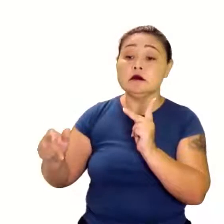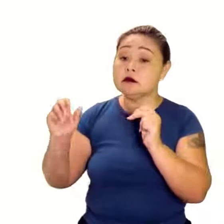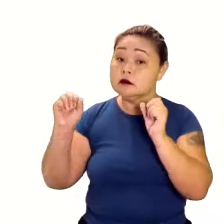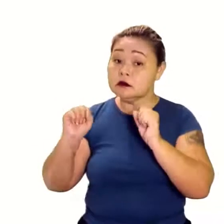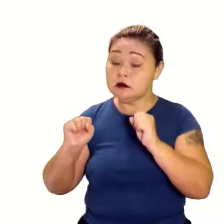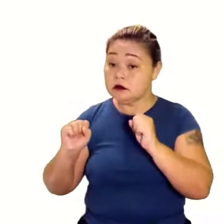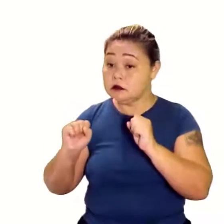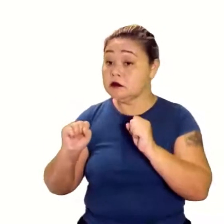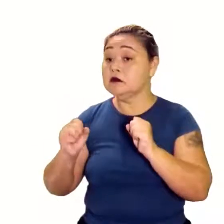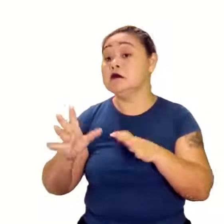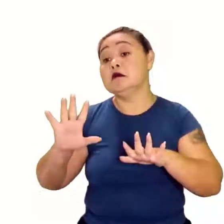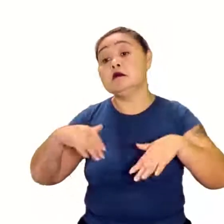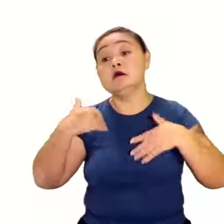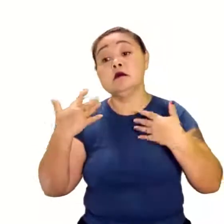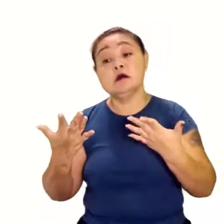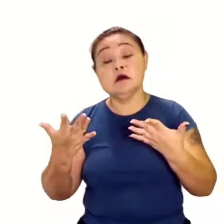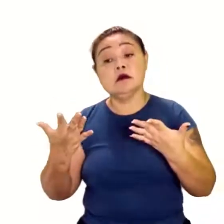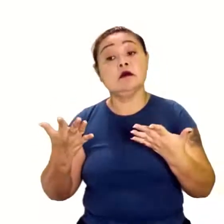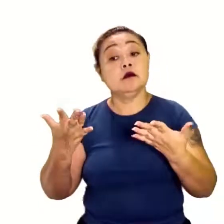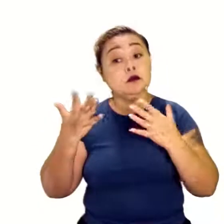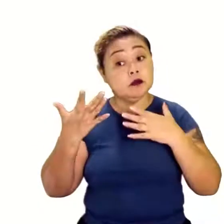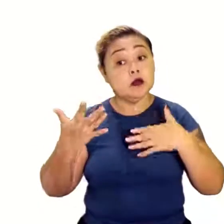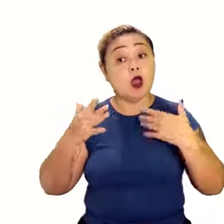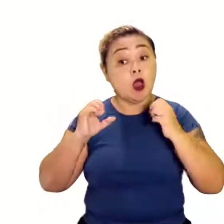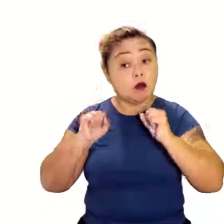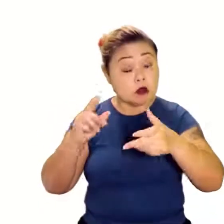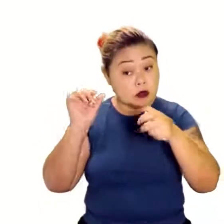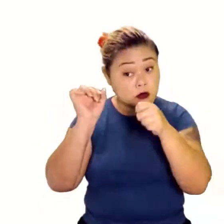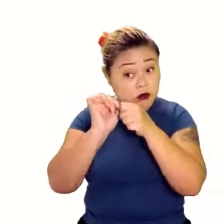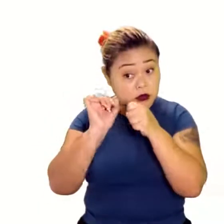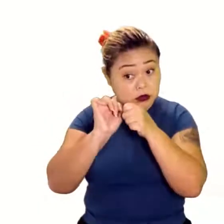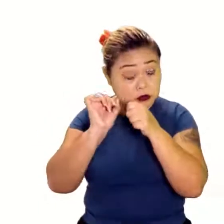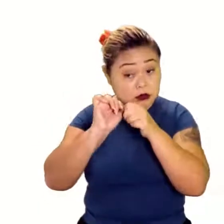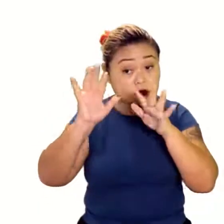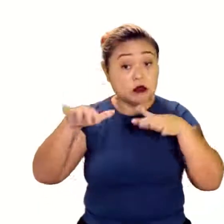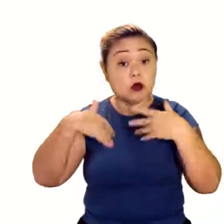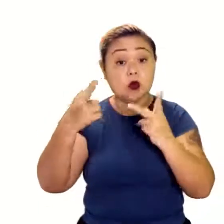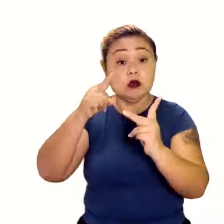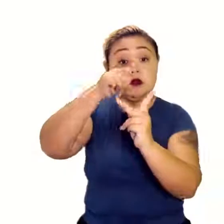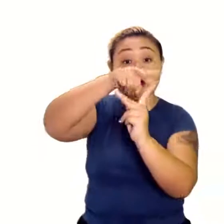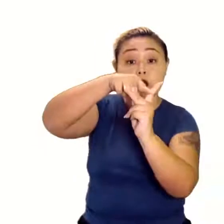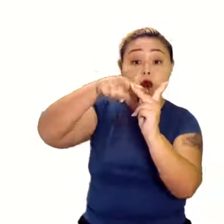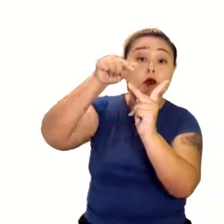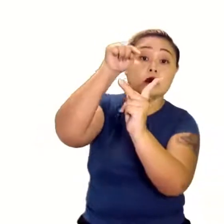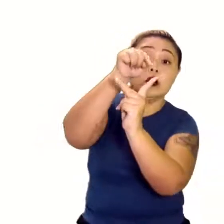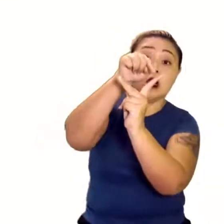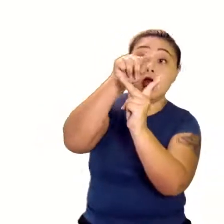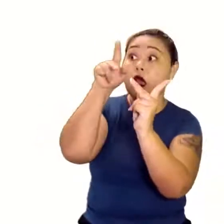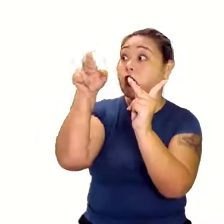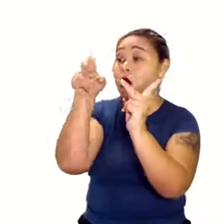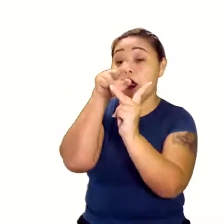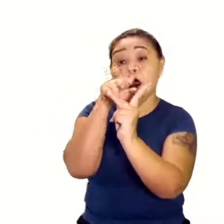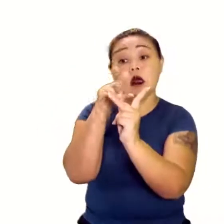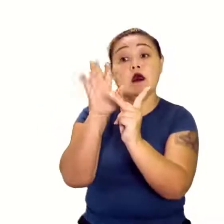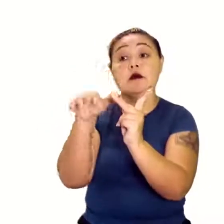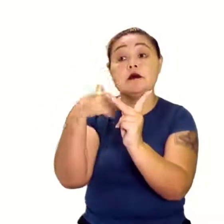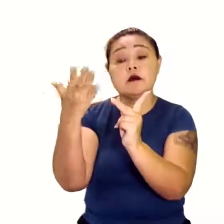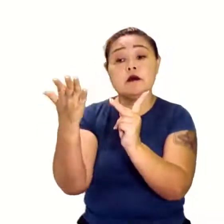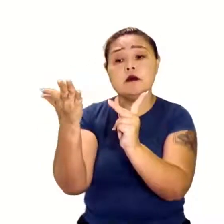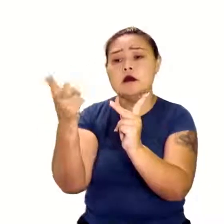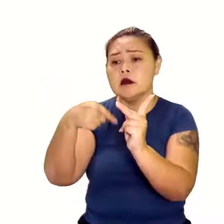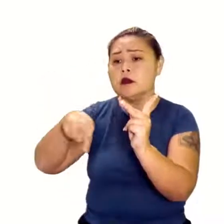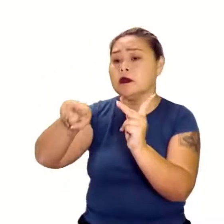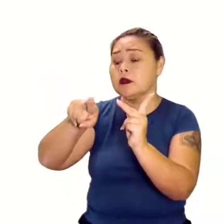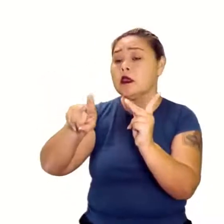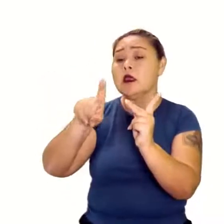podemos fazer isso quando os radicais possuem os mesmos índices. Beleza? E é prática, gente. Essas questões